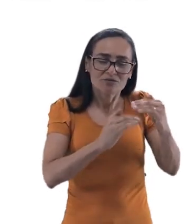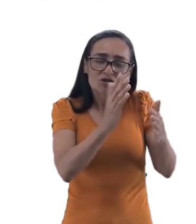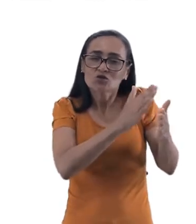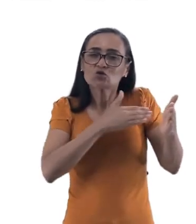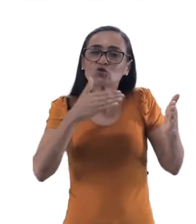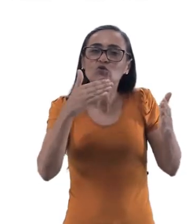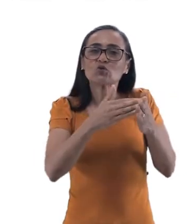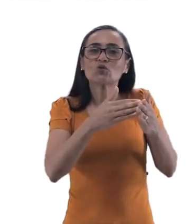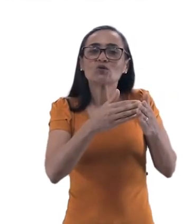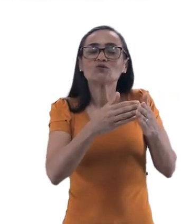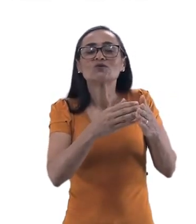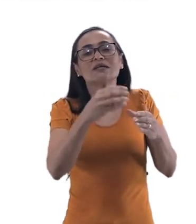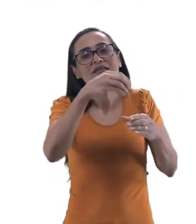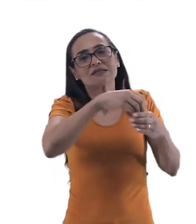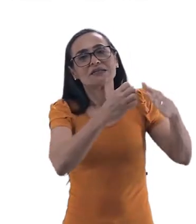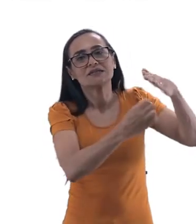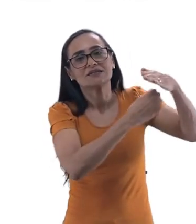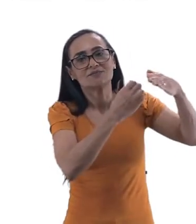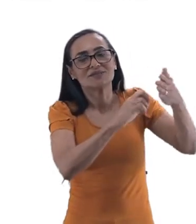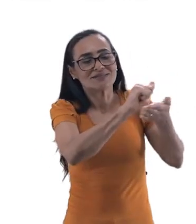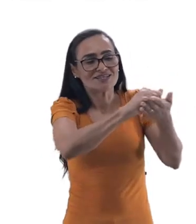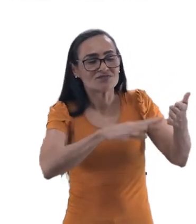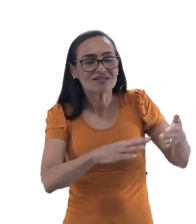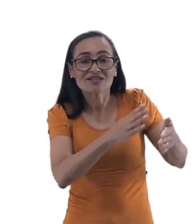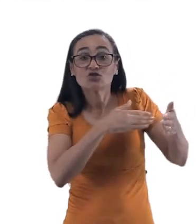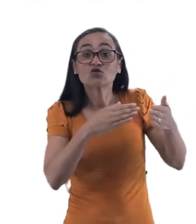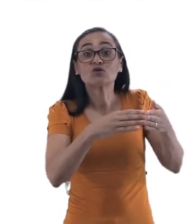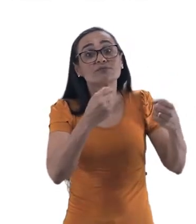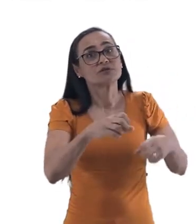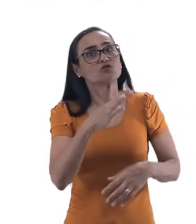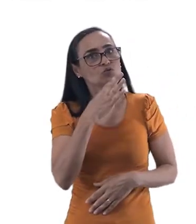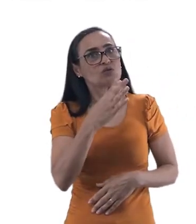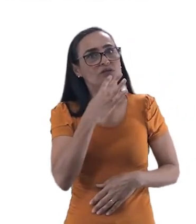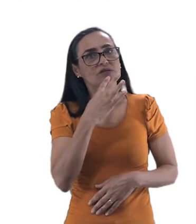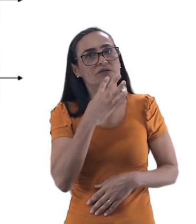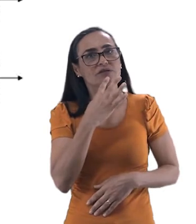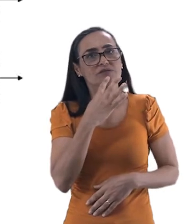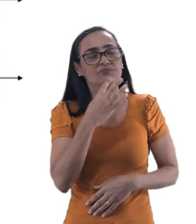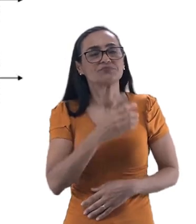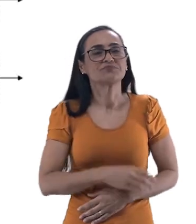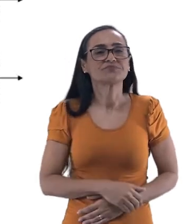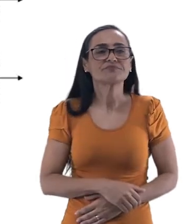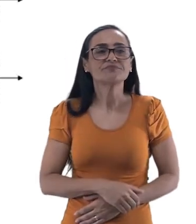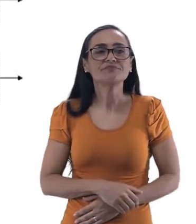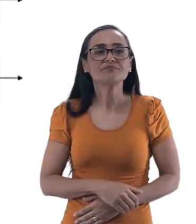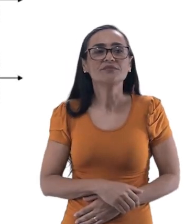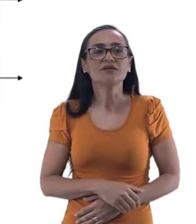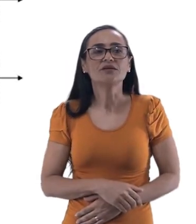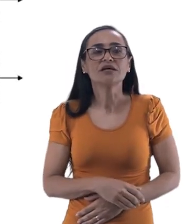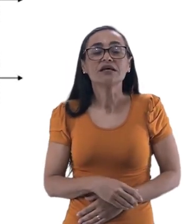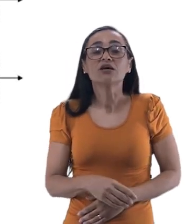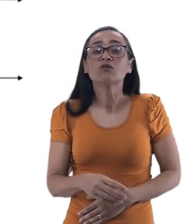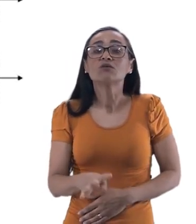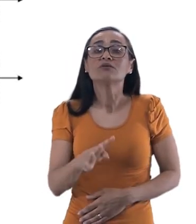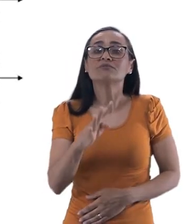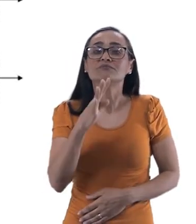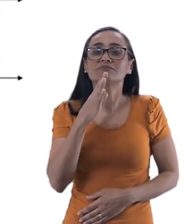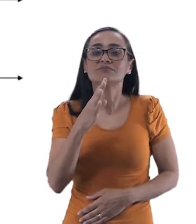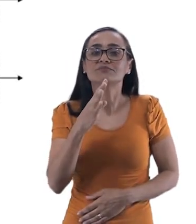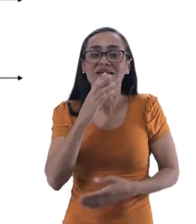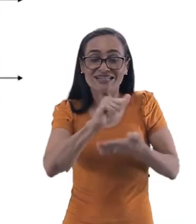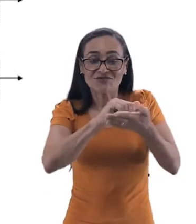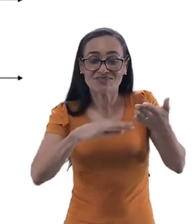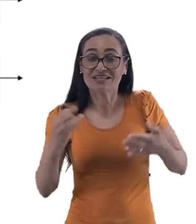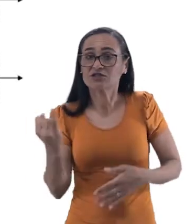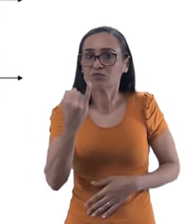processos que existem ali, eu não consigo mapear os processos e atividades executadas dentro da empresa. E na identificação das